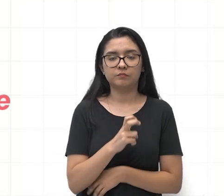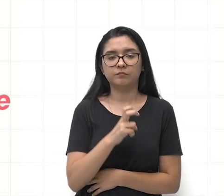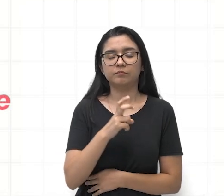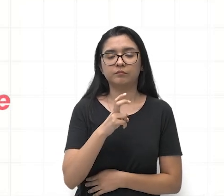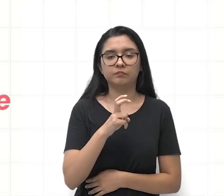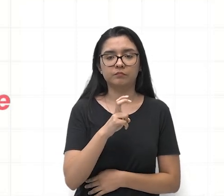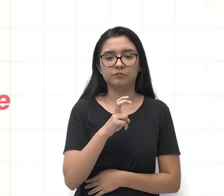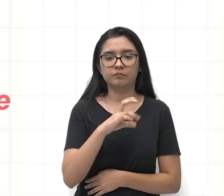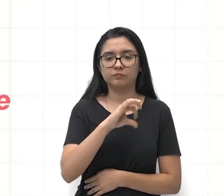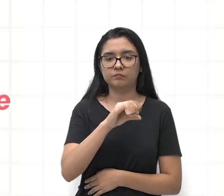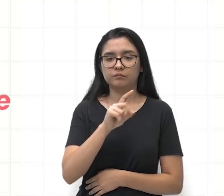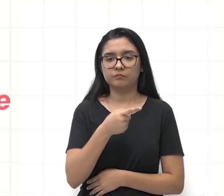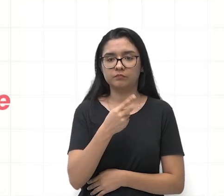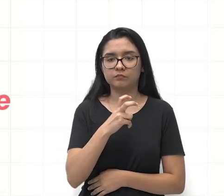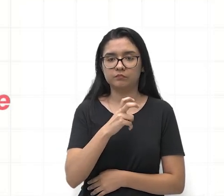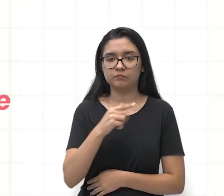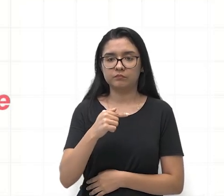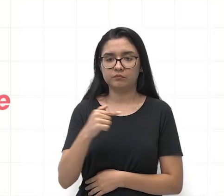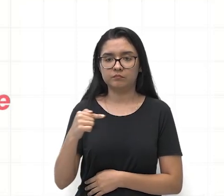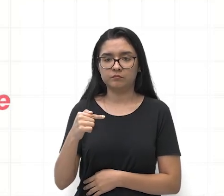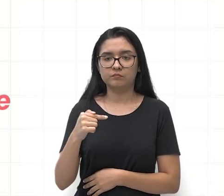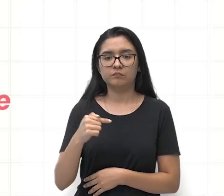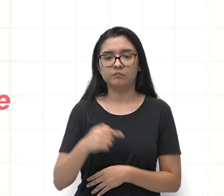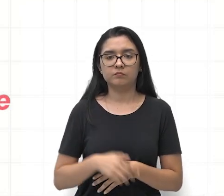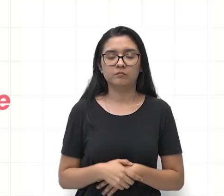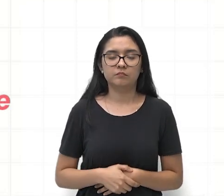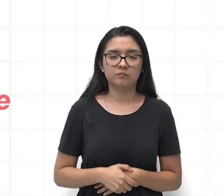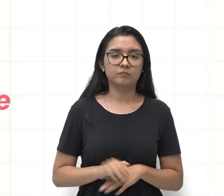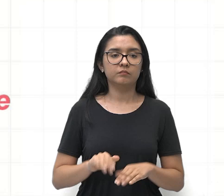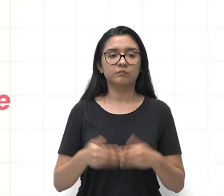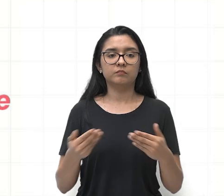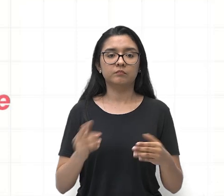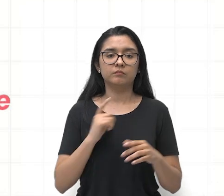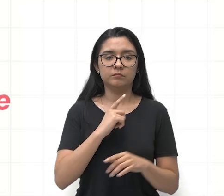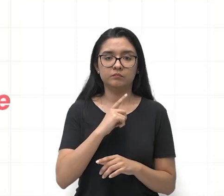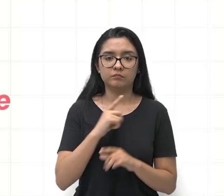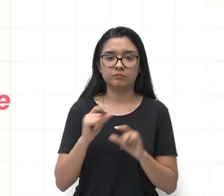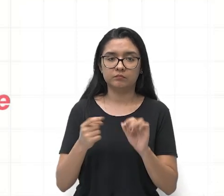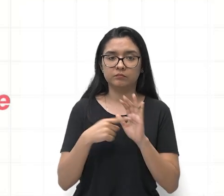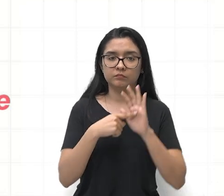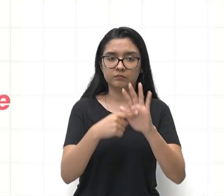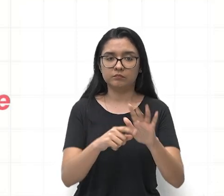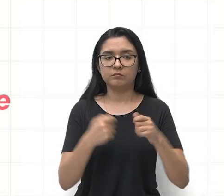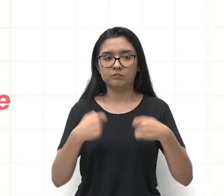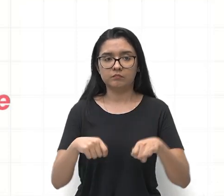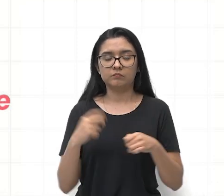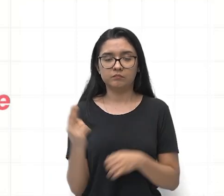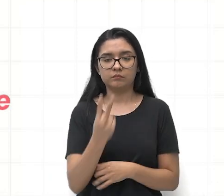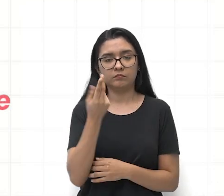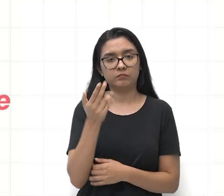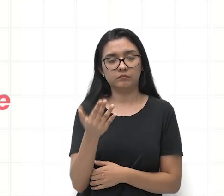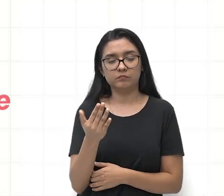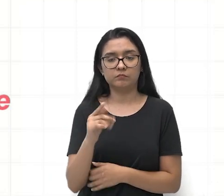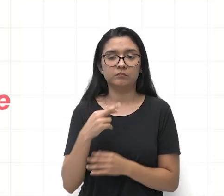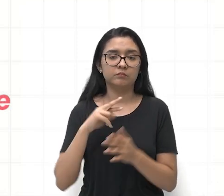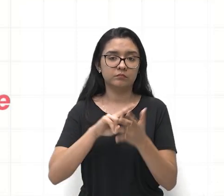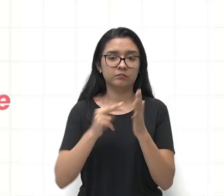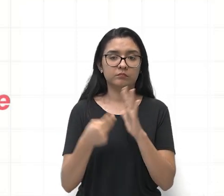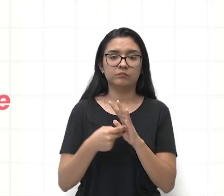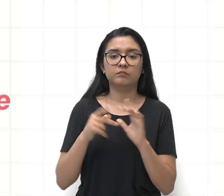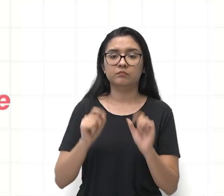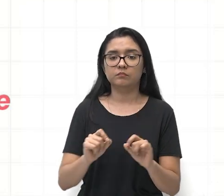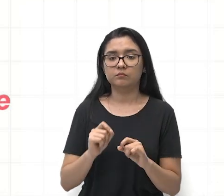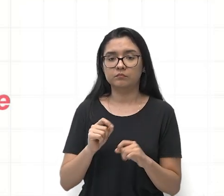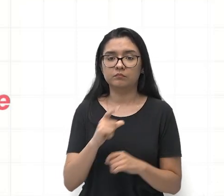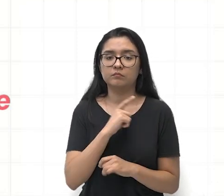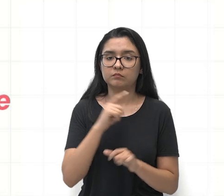9,5, né, 9,577. Como o problema fala que deve ser um valor aproximado, significa que esse valor